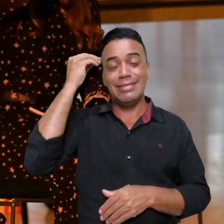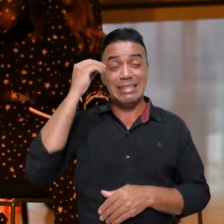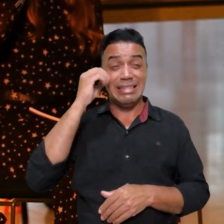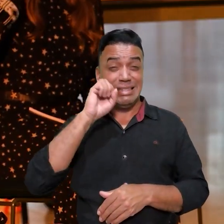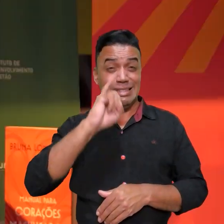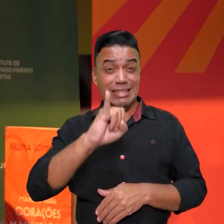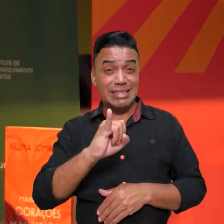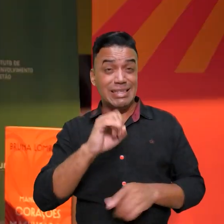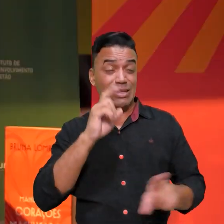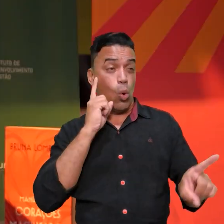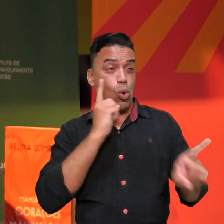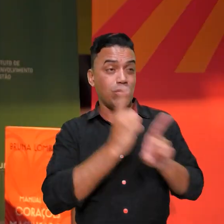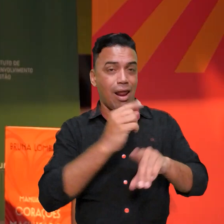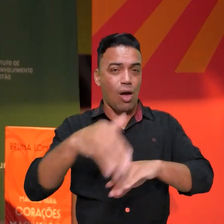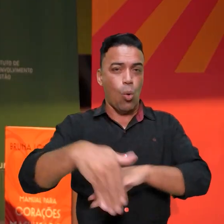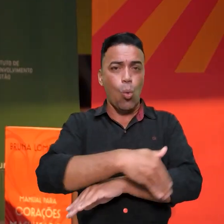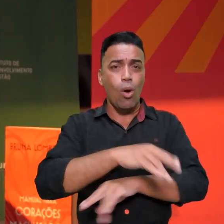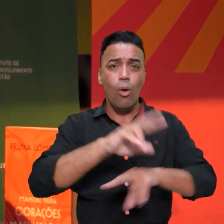rua, hoje eu capaz de reconhecer ele,